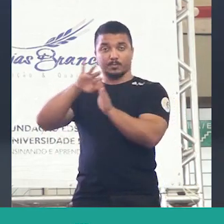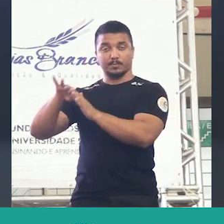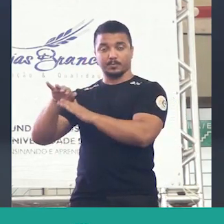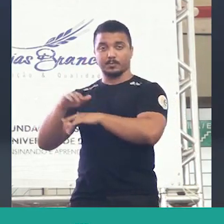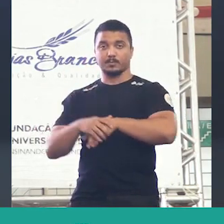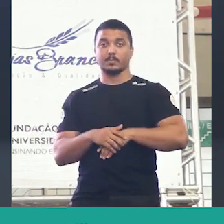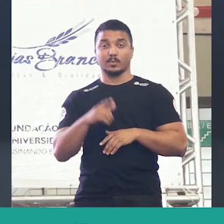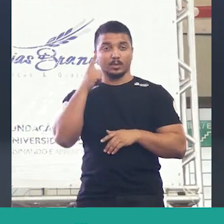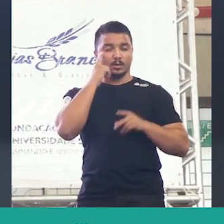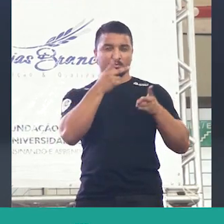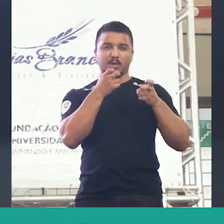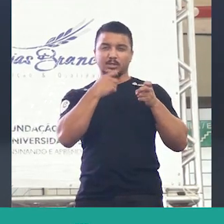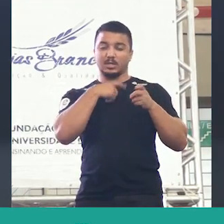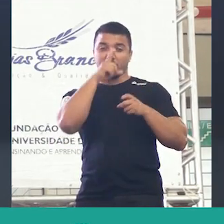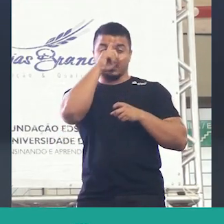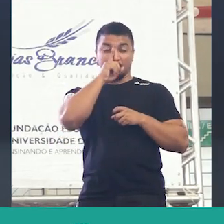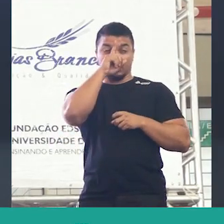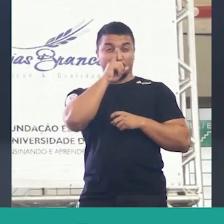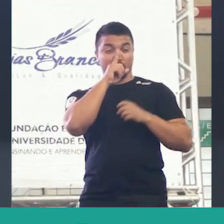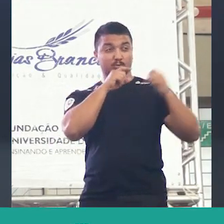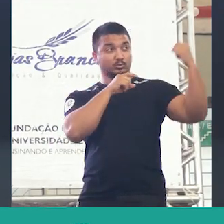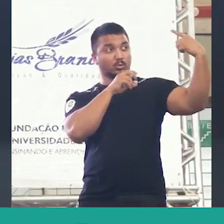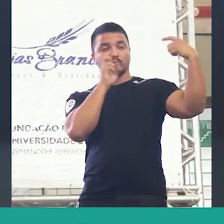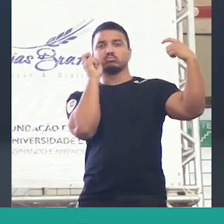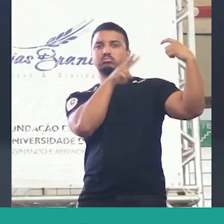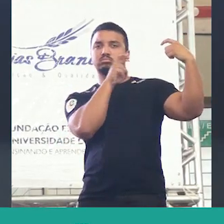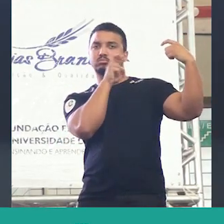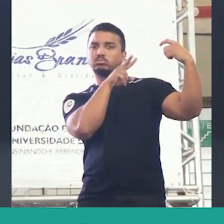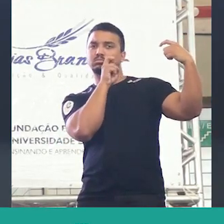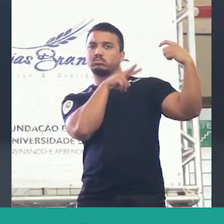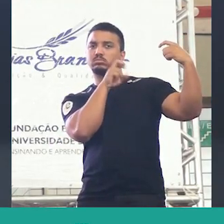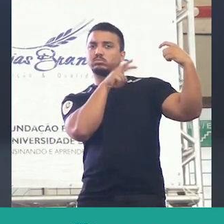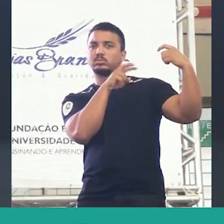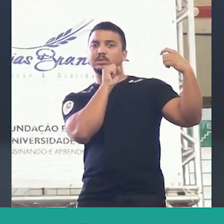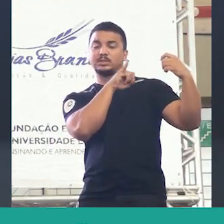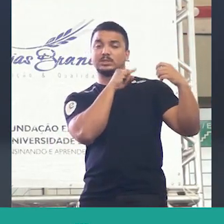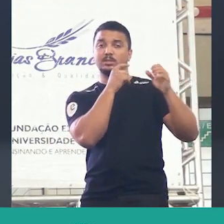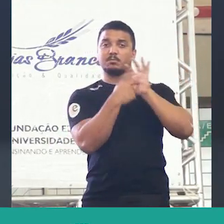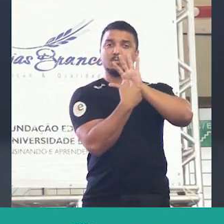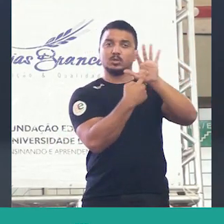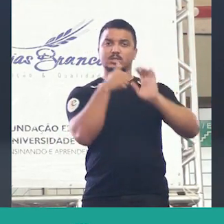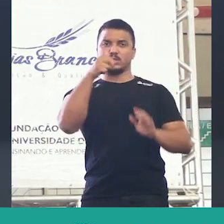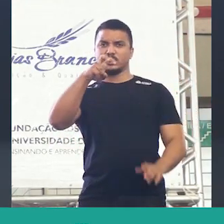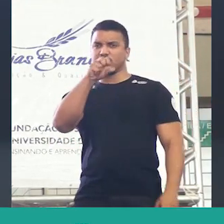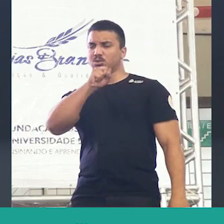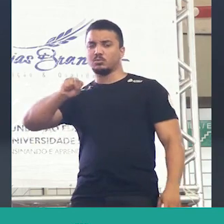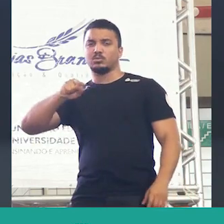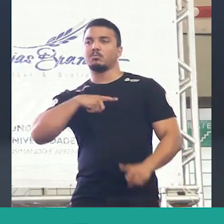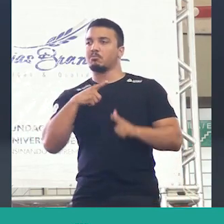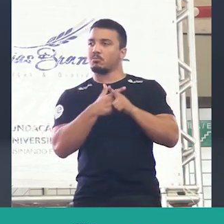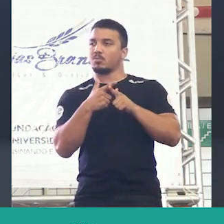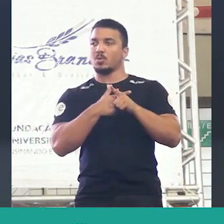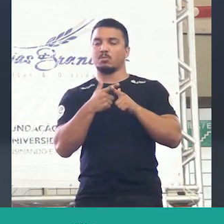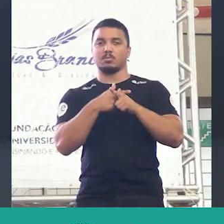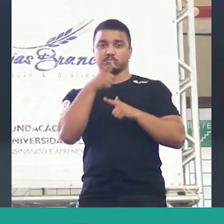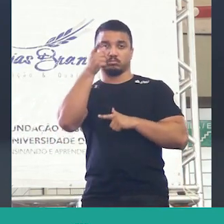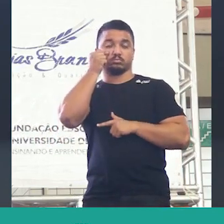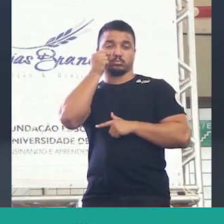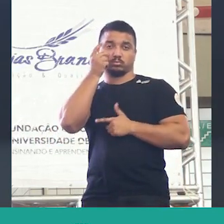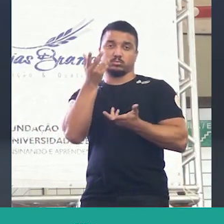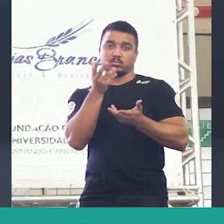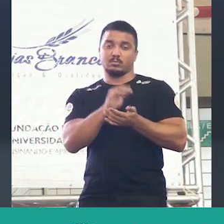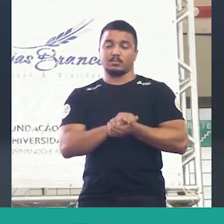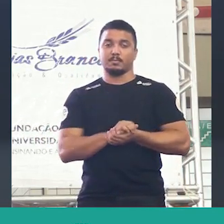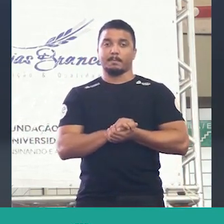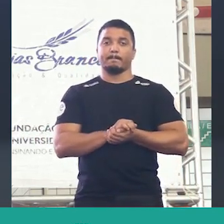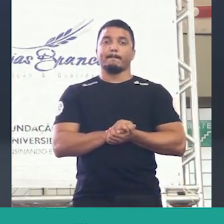que é extremamente perigoso olhar o sol diretamente. Qualquer exposição acima de 15 segundos danifica